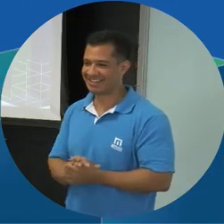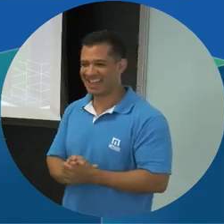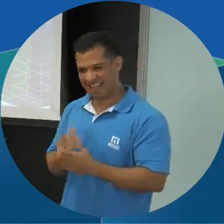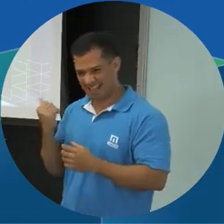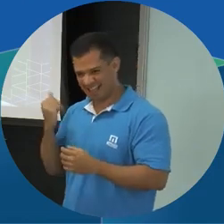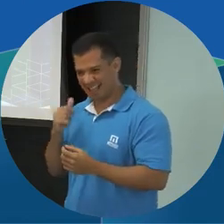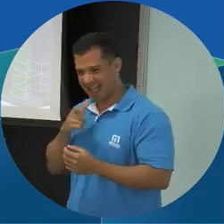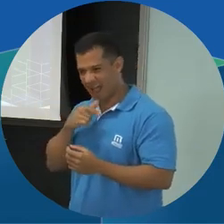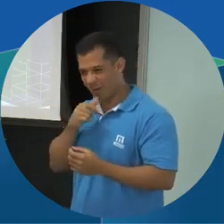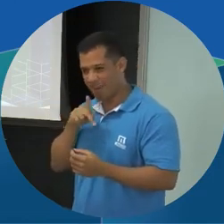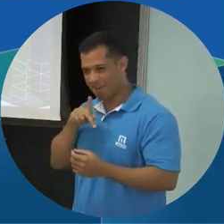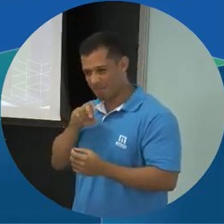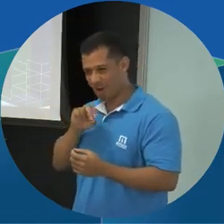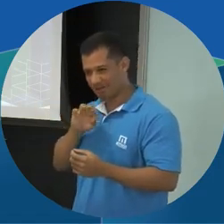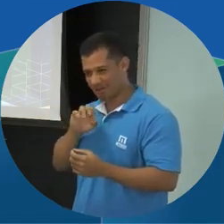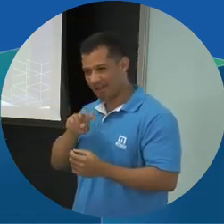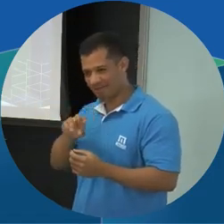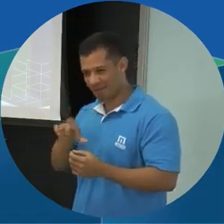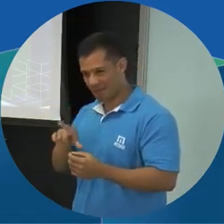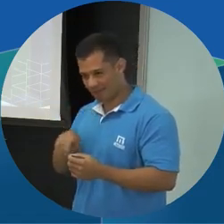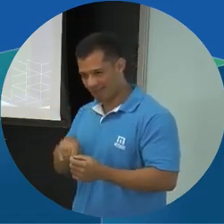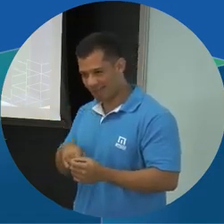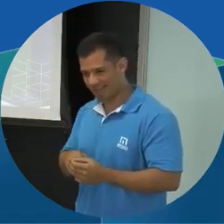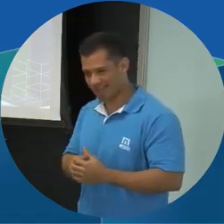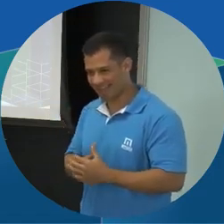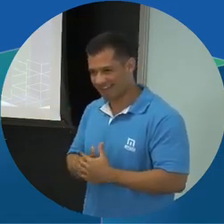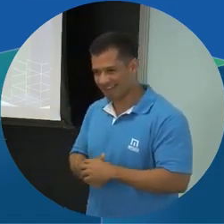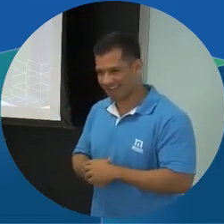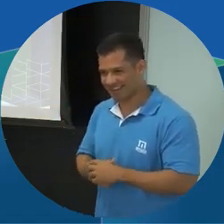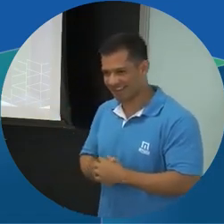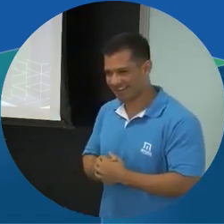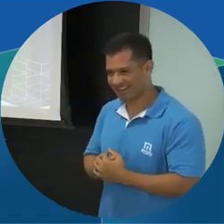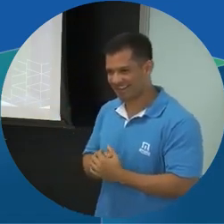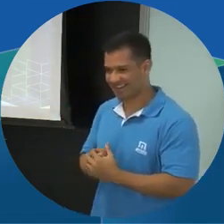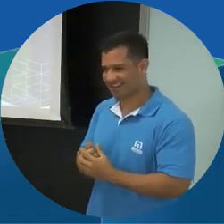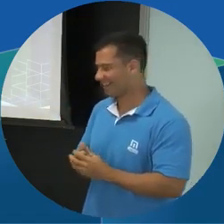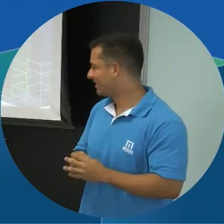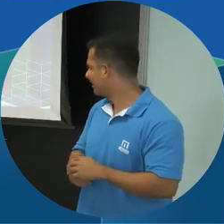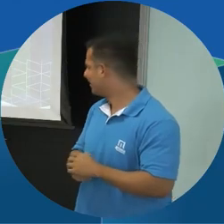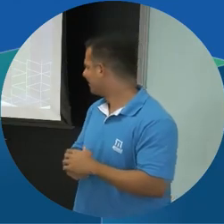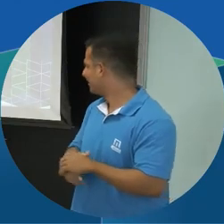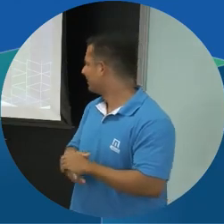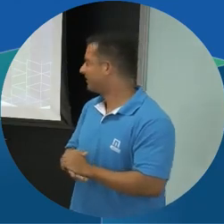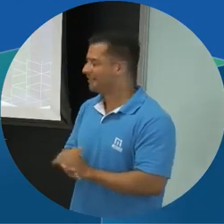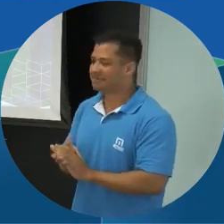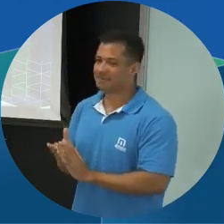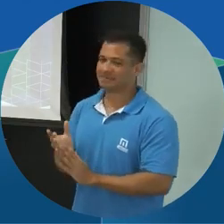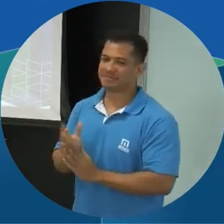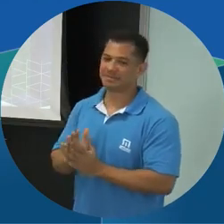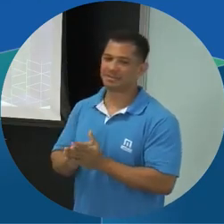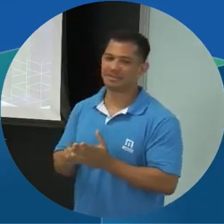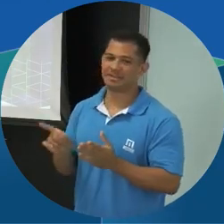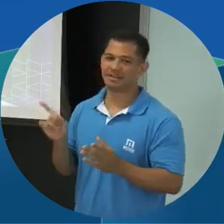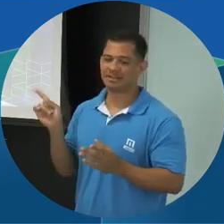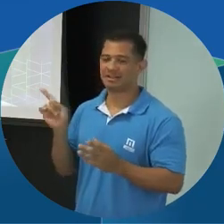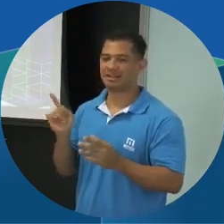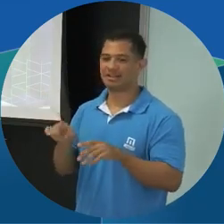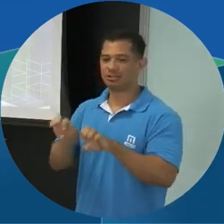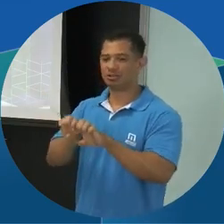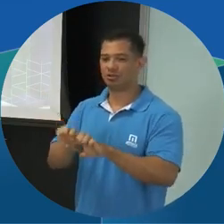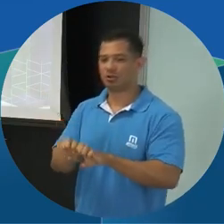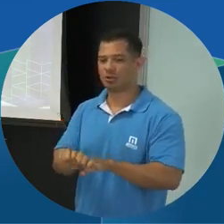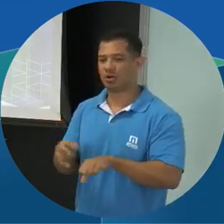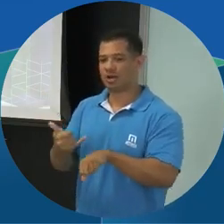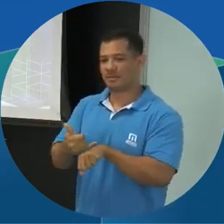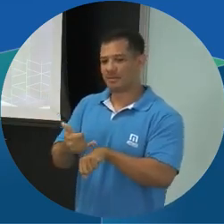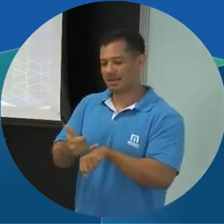eu não vou danificar a estrutura metálica? Desde que essa estrutura metálica não esteja